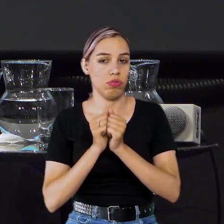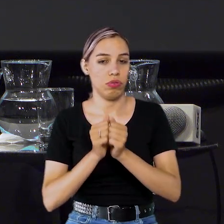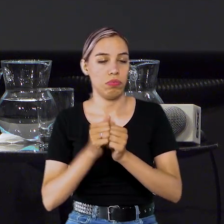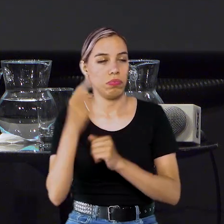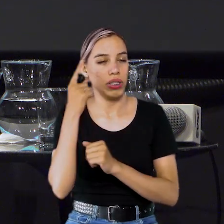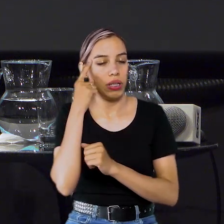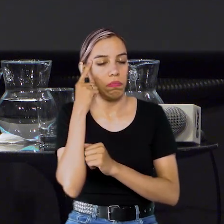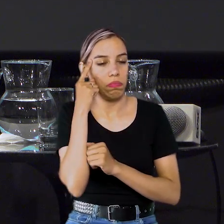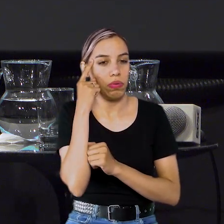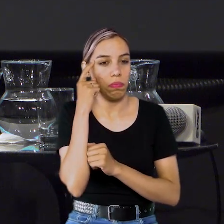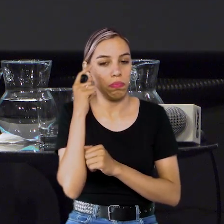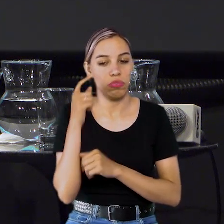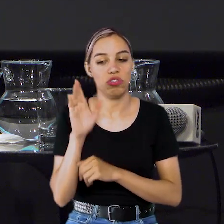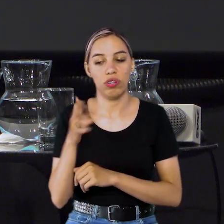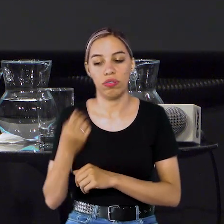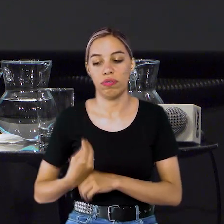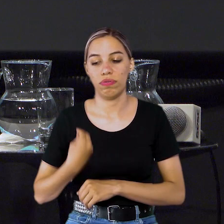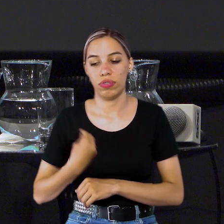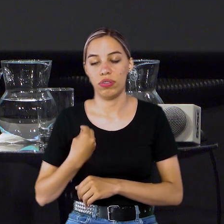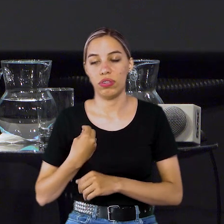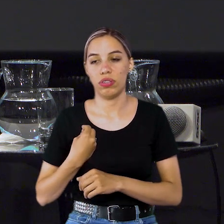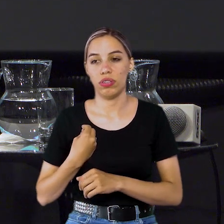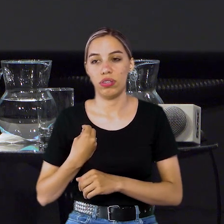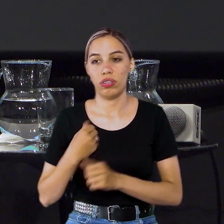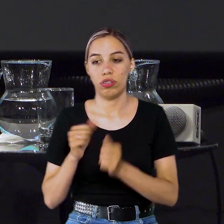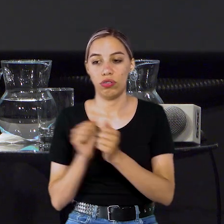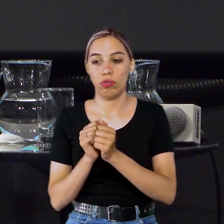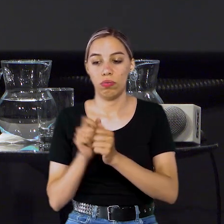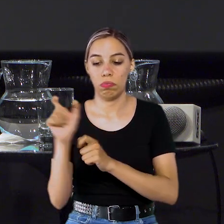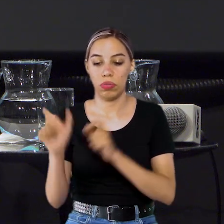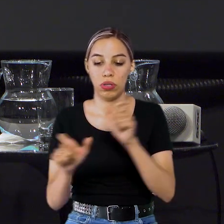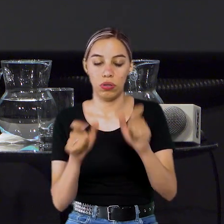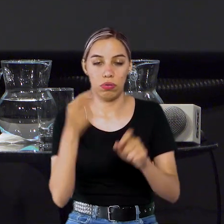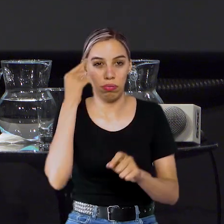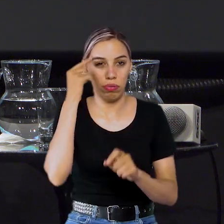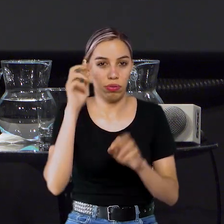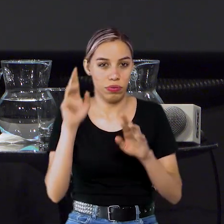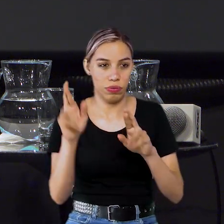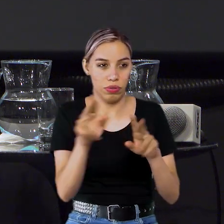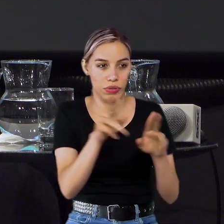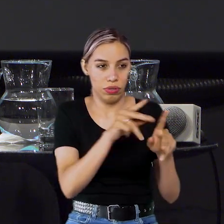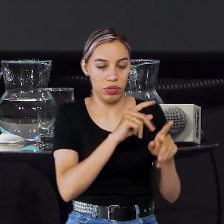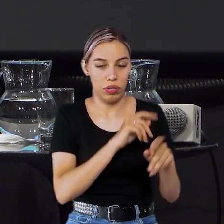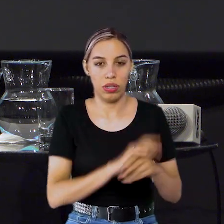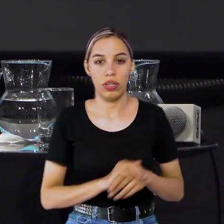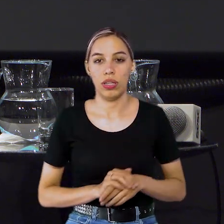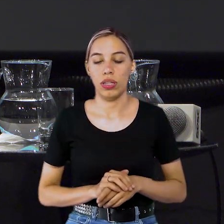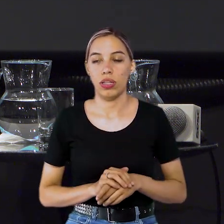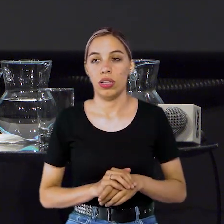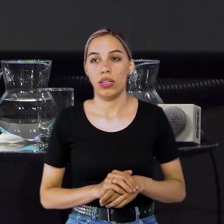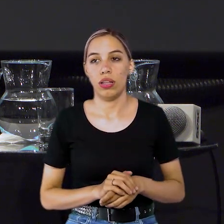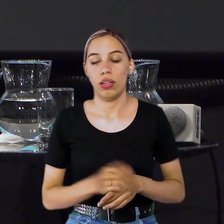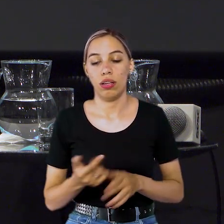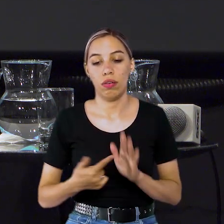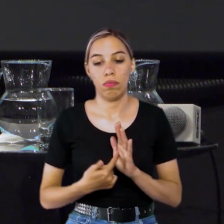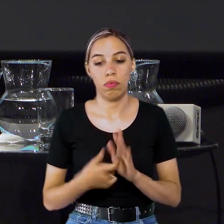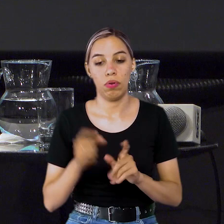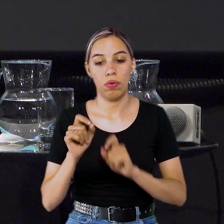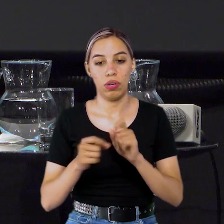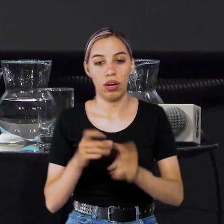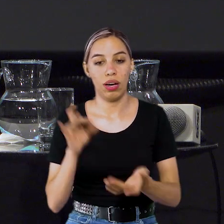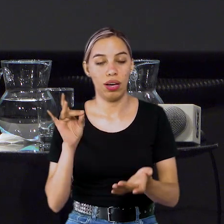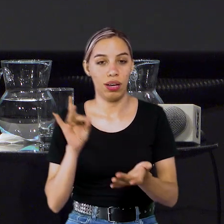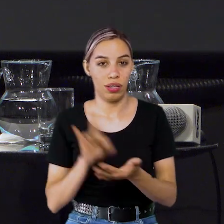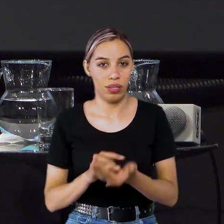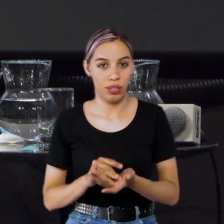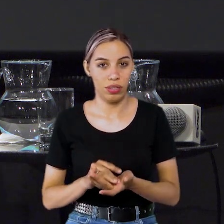de pensamento diferente, né? E trazer o que realmente é realidade, né?